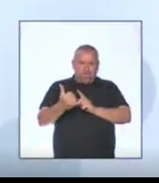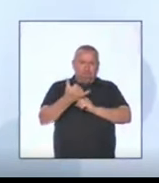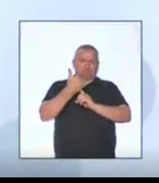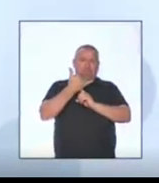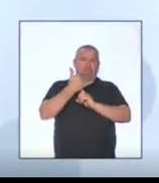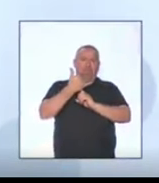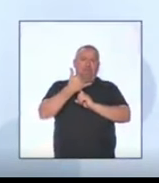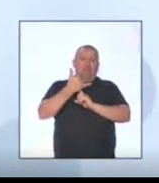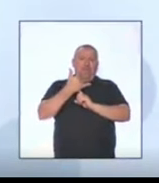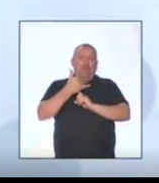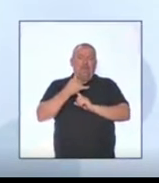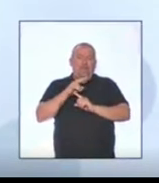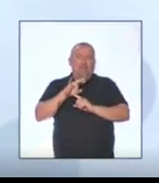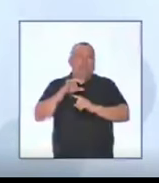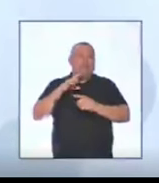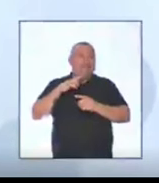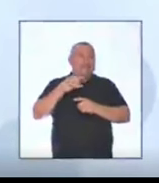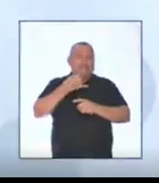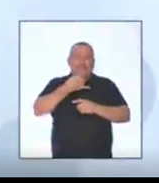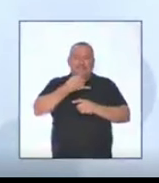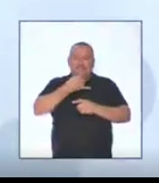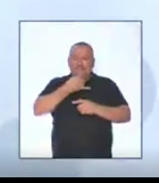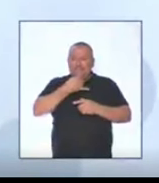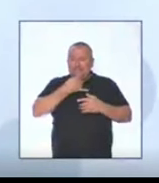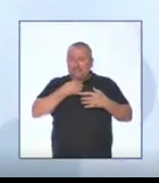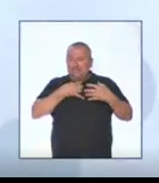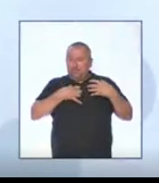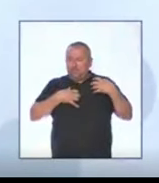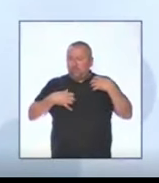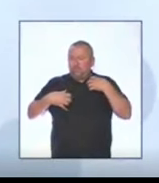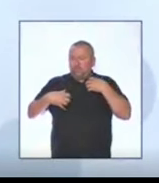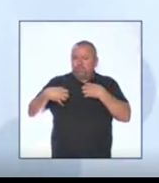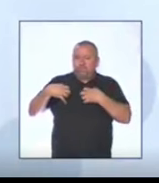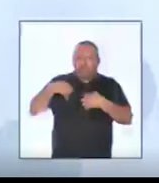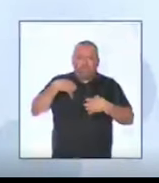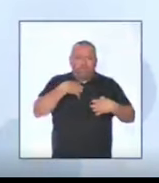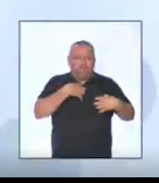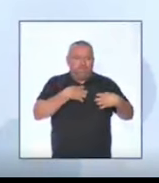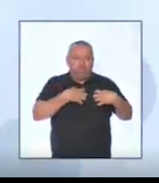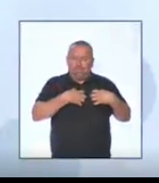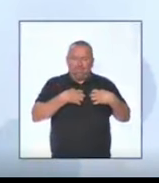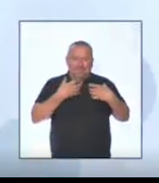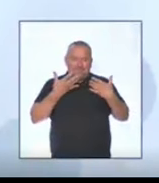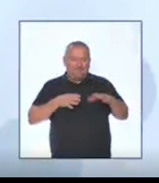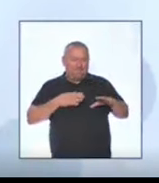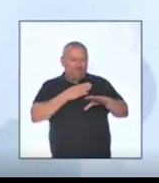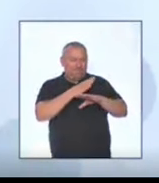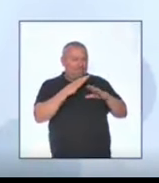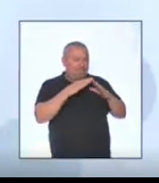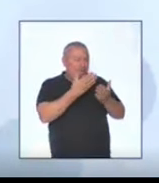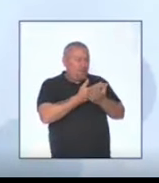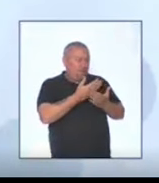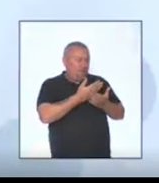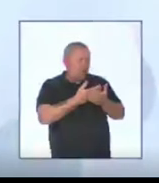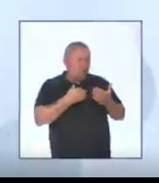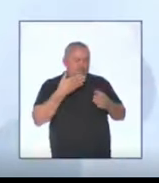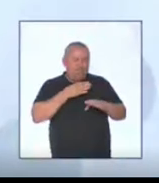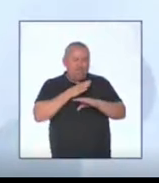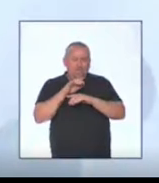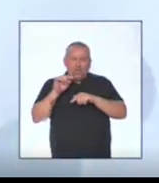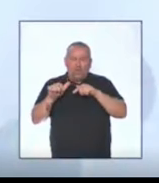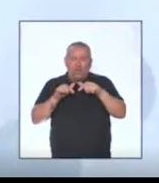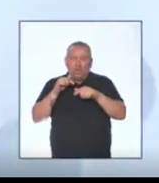ela vai ficando entristecida, que deixa de ir à escola, deixa até de frequentar o trabalho,